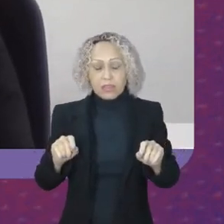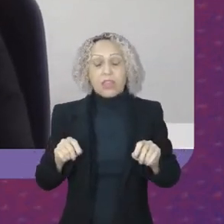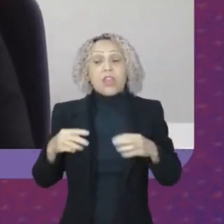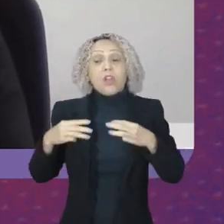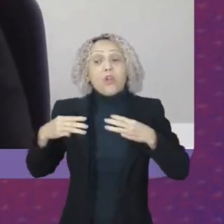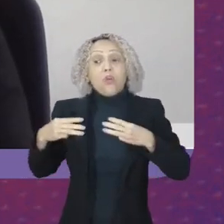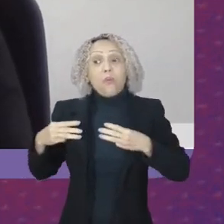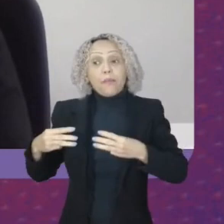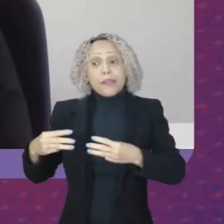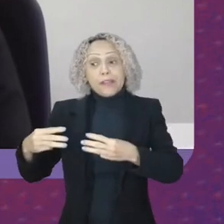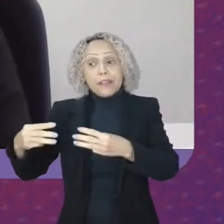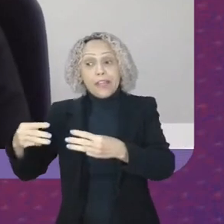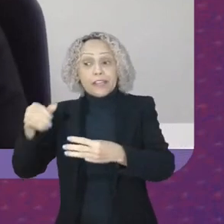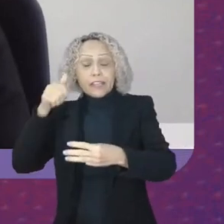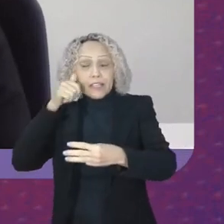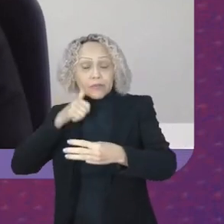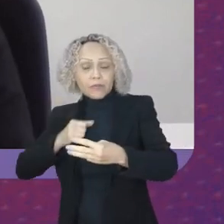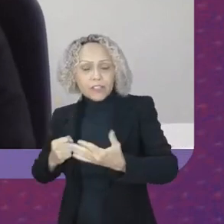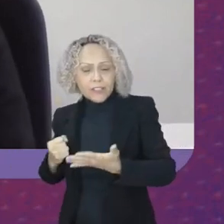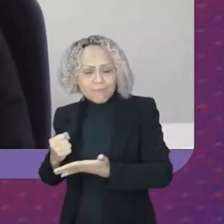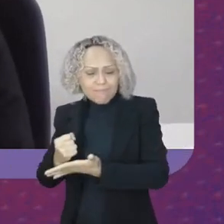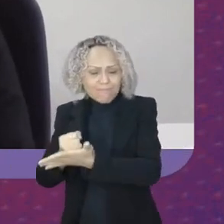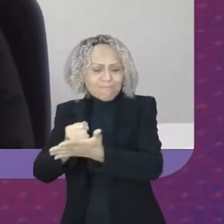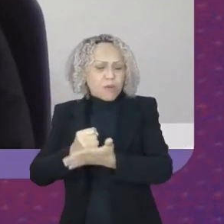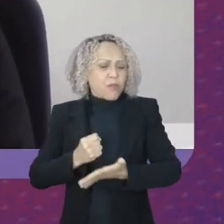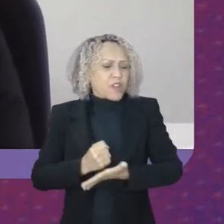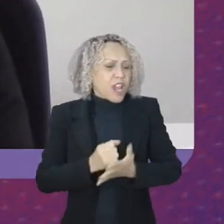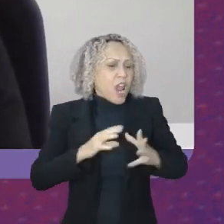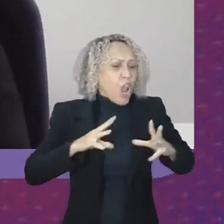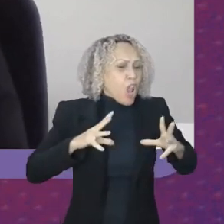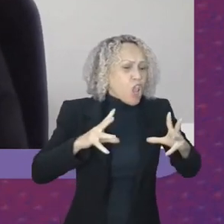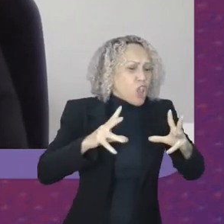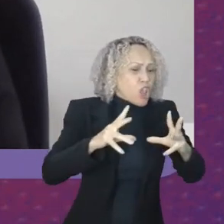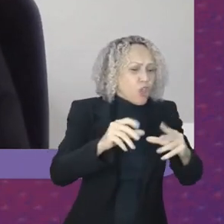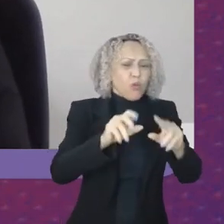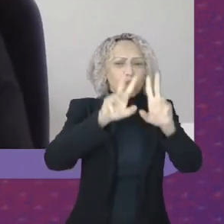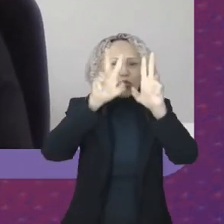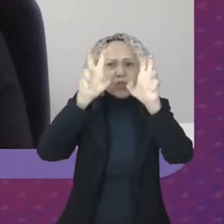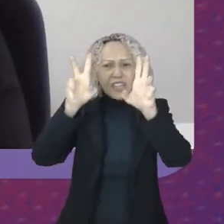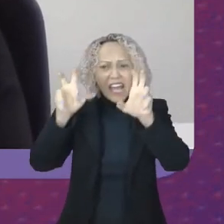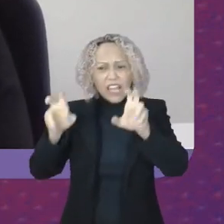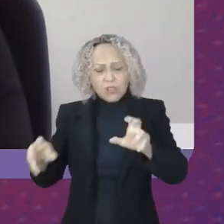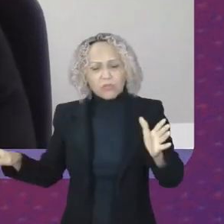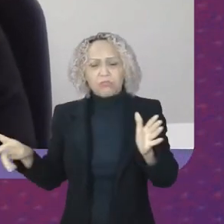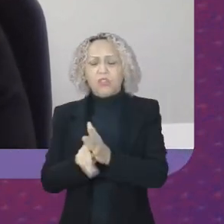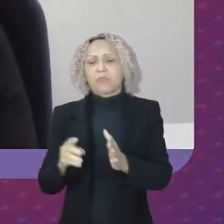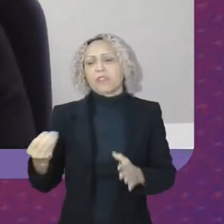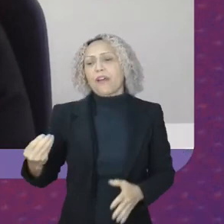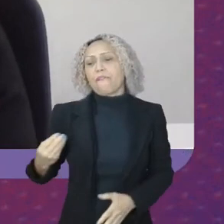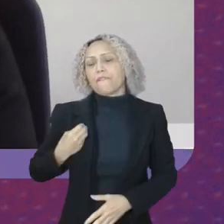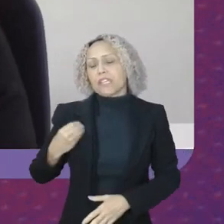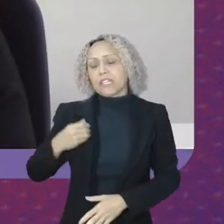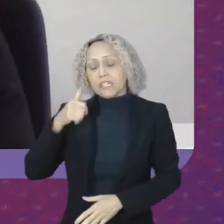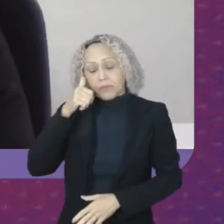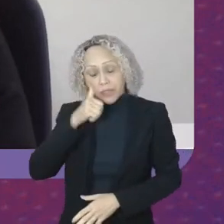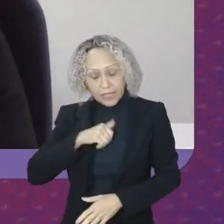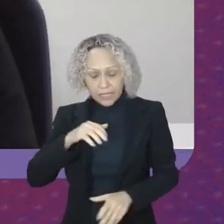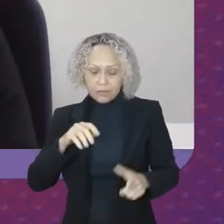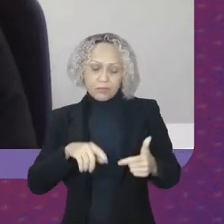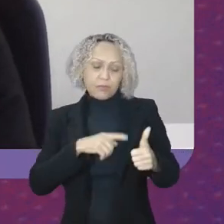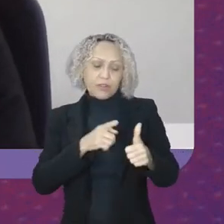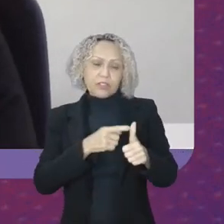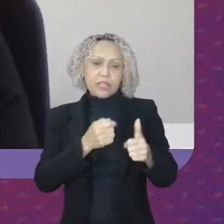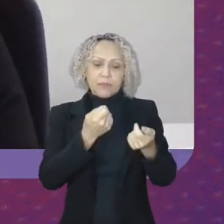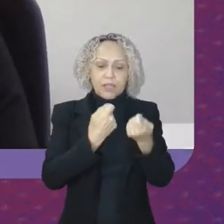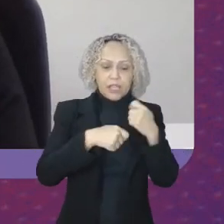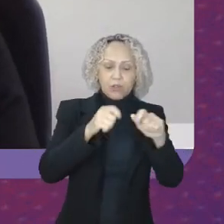das Mulheres para todos os assuntos que envolvam as mulheres, na autonomia econômica,